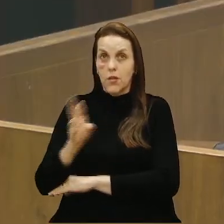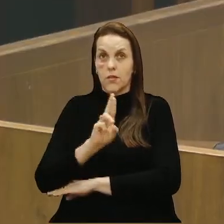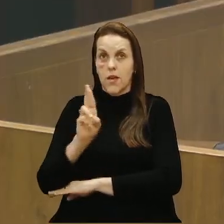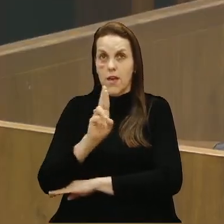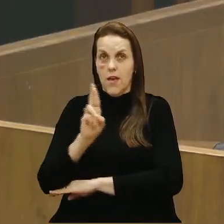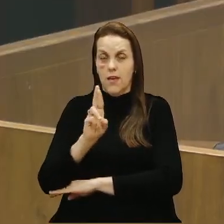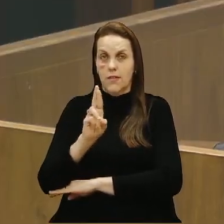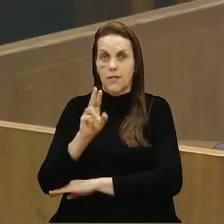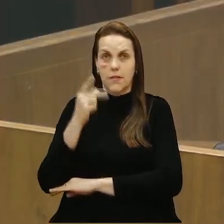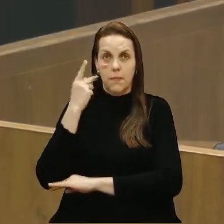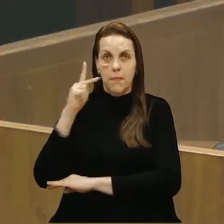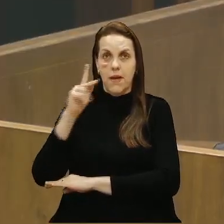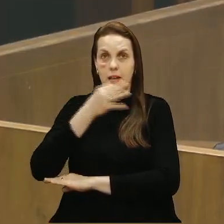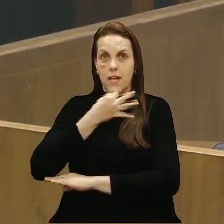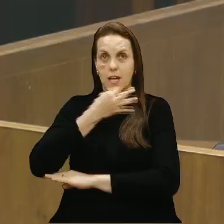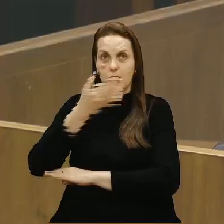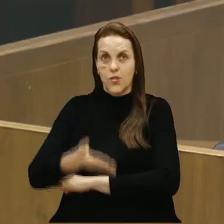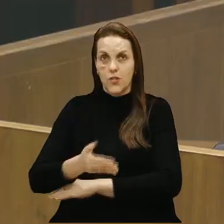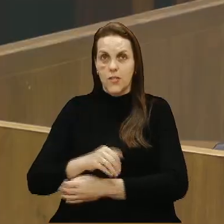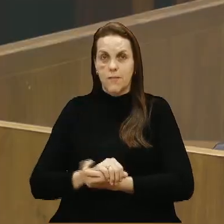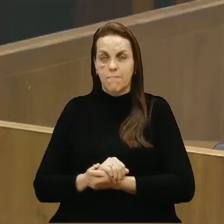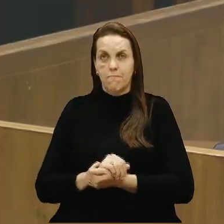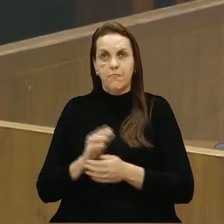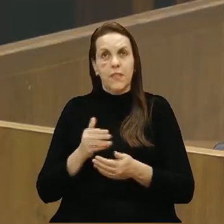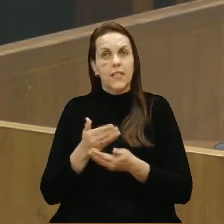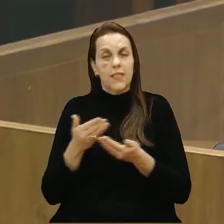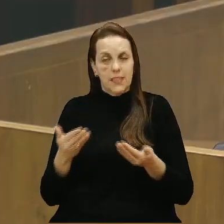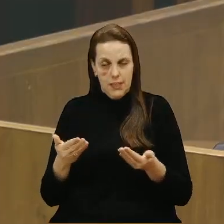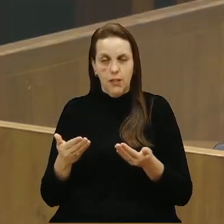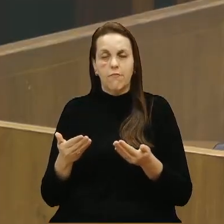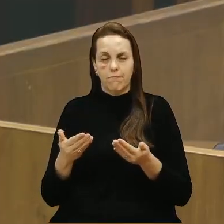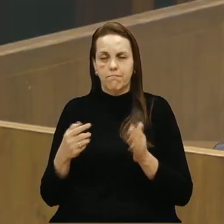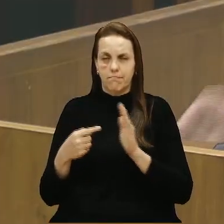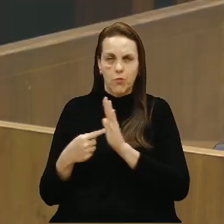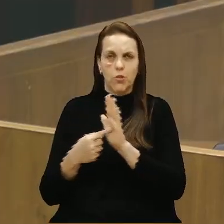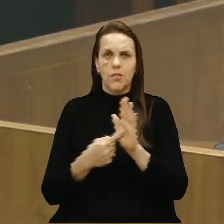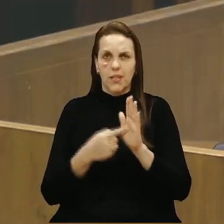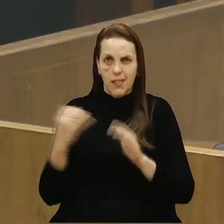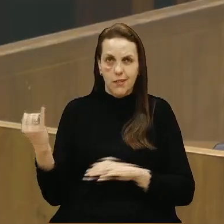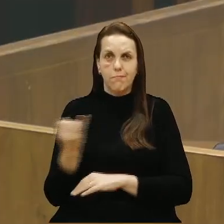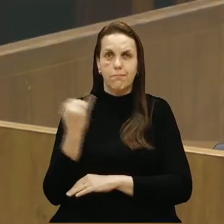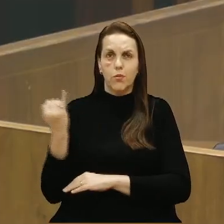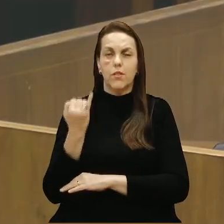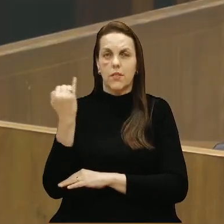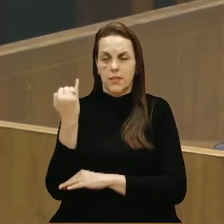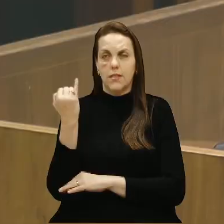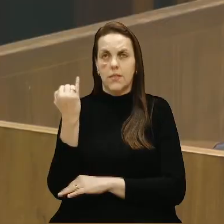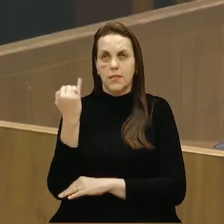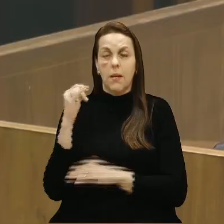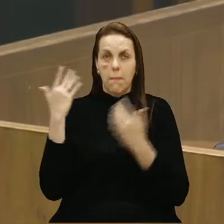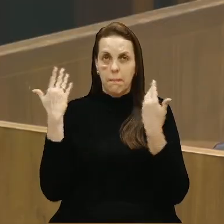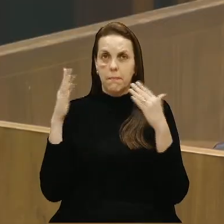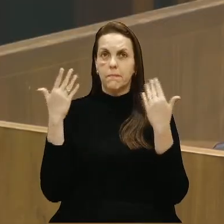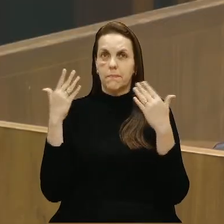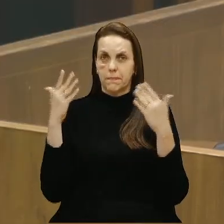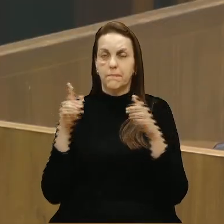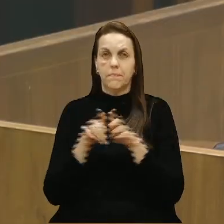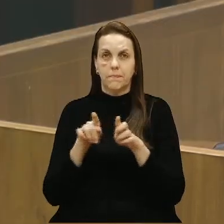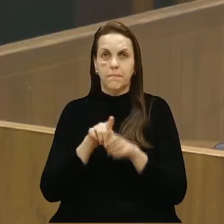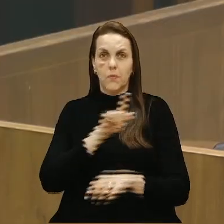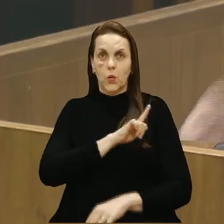reais para Caxias do Sul. Então, ressaltar a importância e parabenizar, inclusive, o